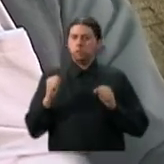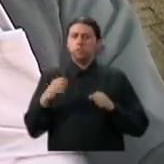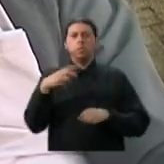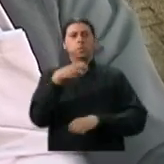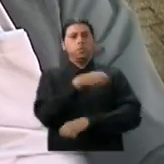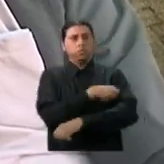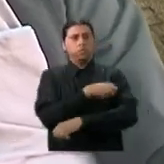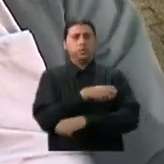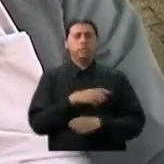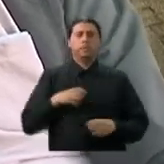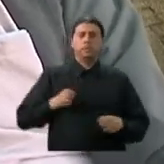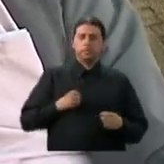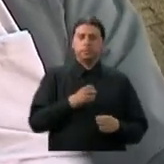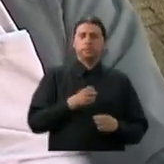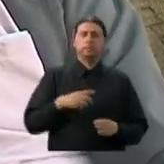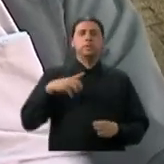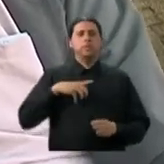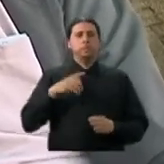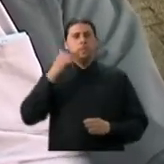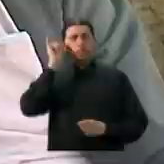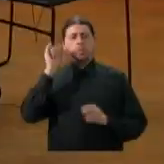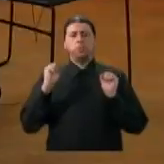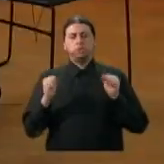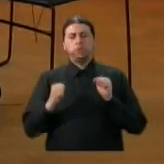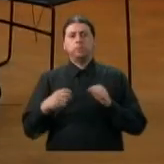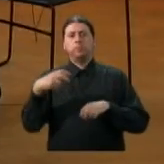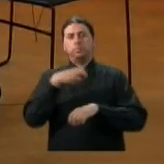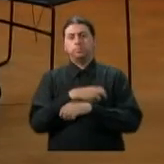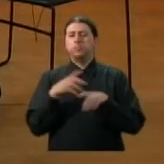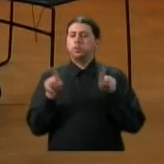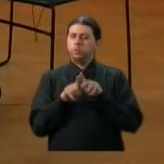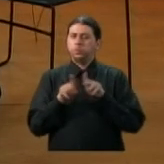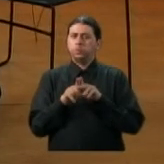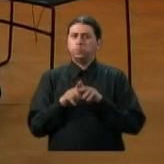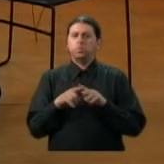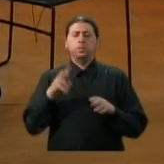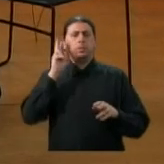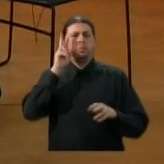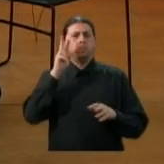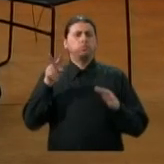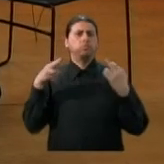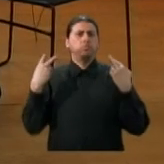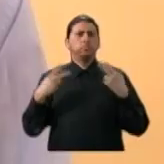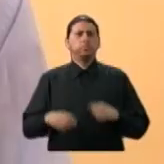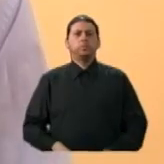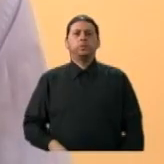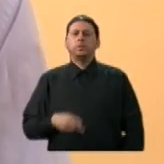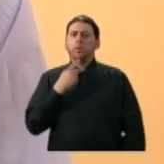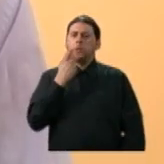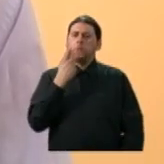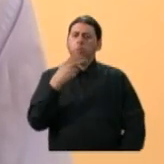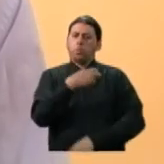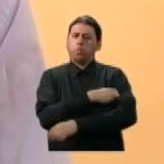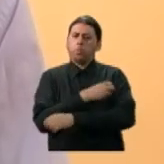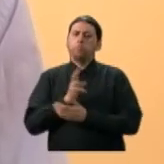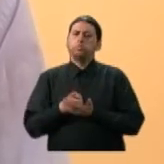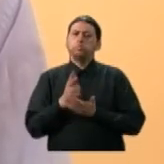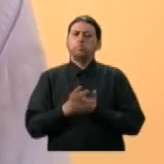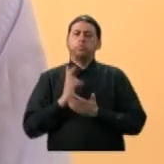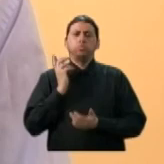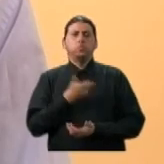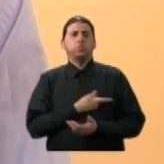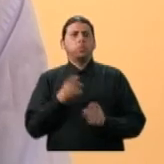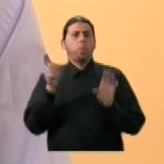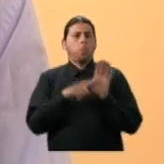da vacina, podia se vacinar. Quando a gente está falando também de vacinação, a gente sempre volta